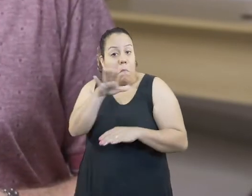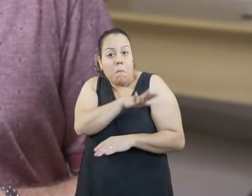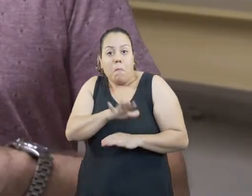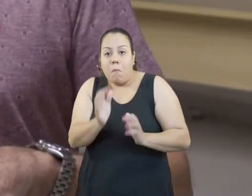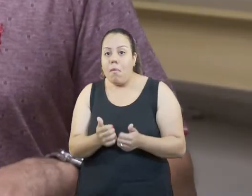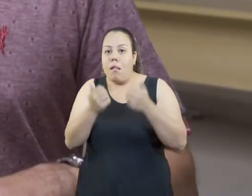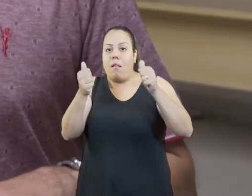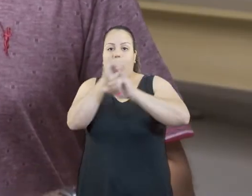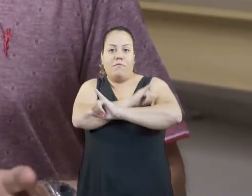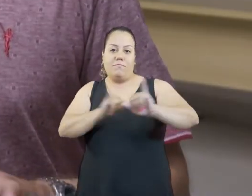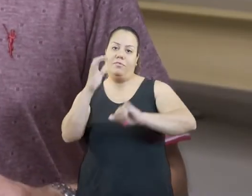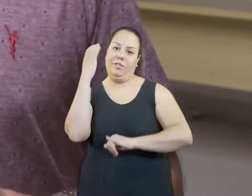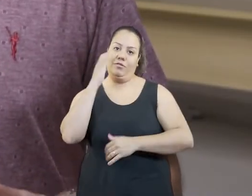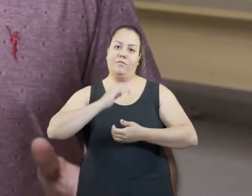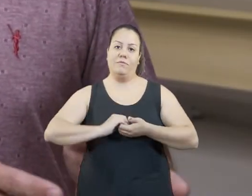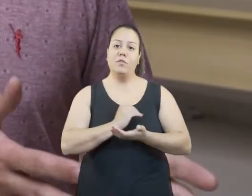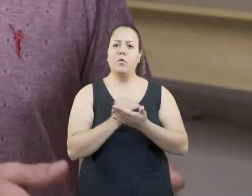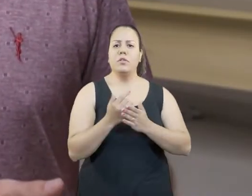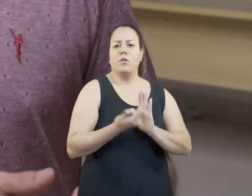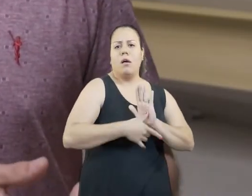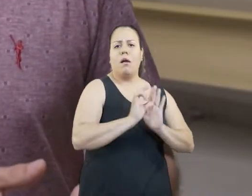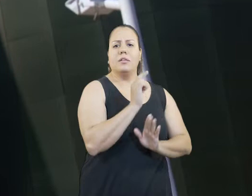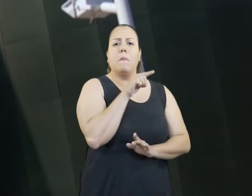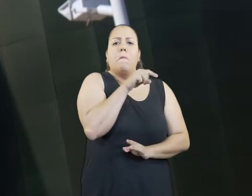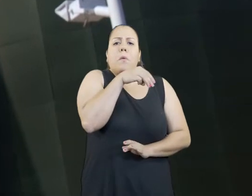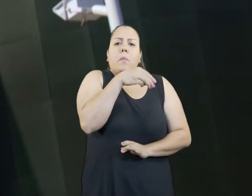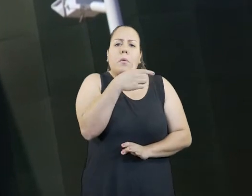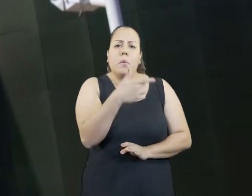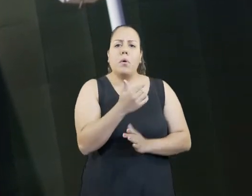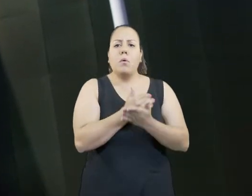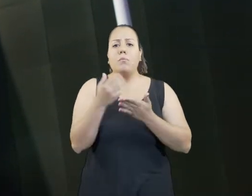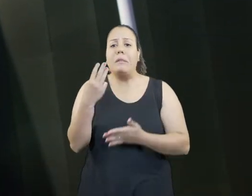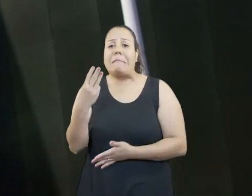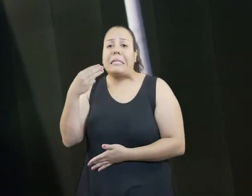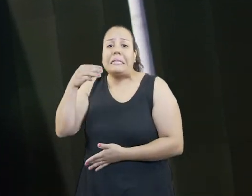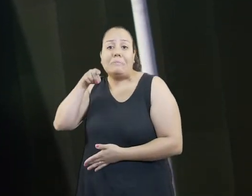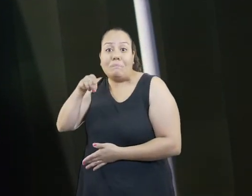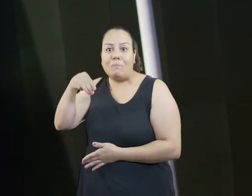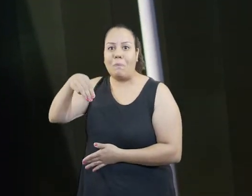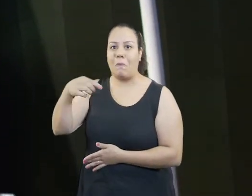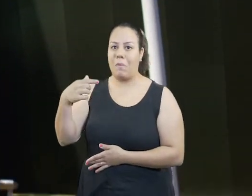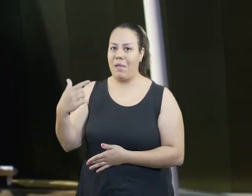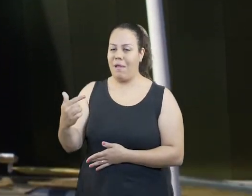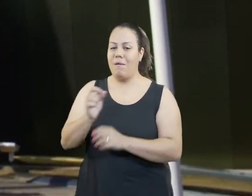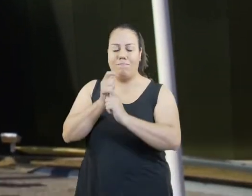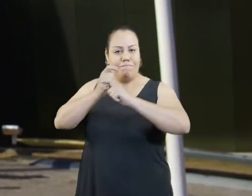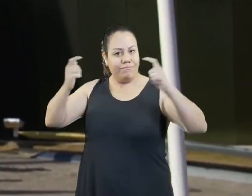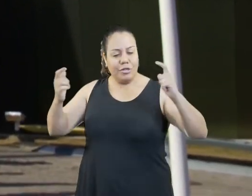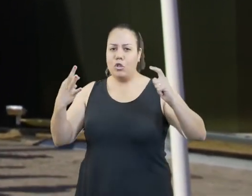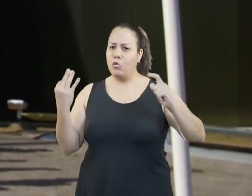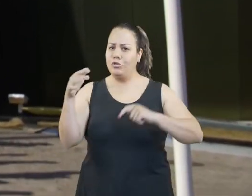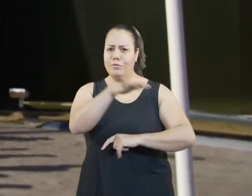divulgação científica. E a gente passou de um espaço que tinha 1.000 metros quadrados para um espaço com 3.000 metros quadrados. Seria todo um espaço